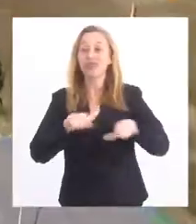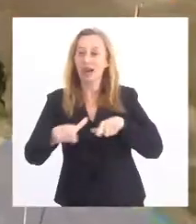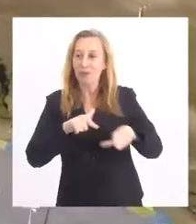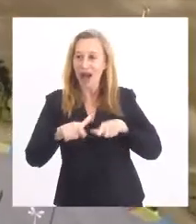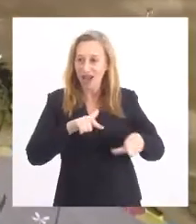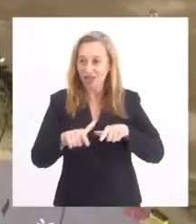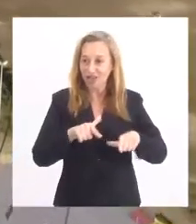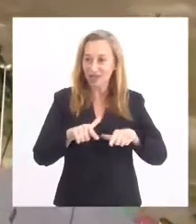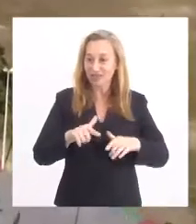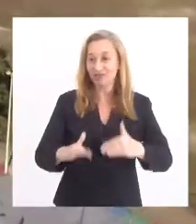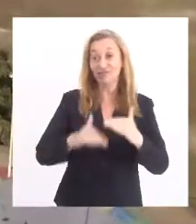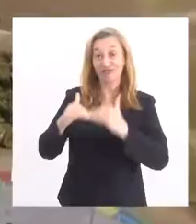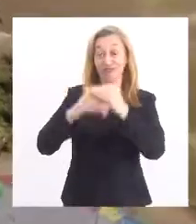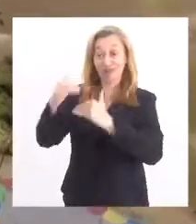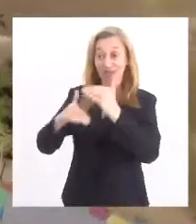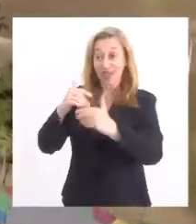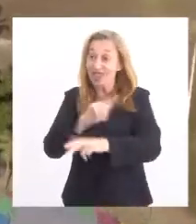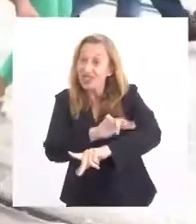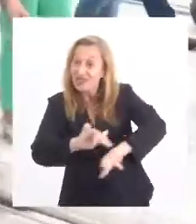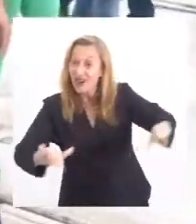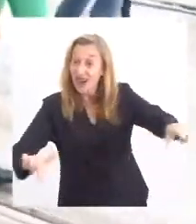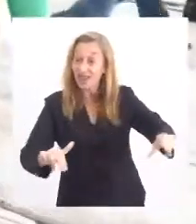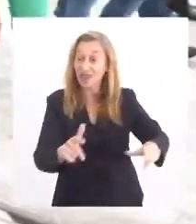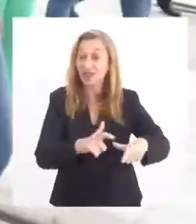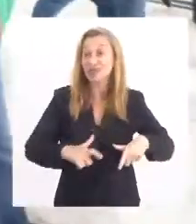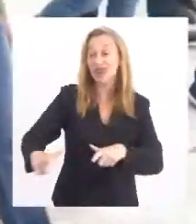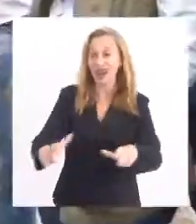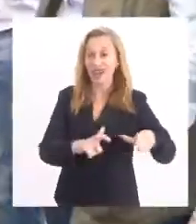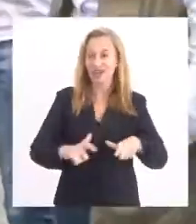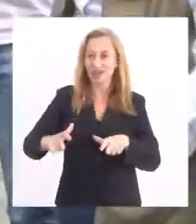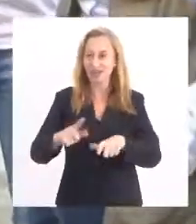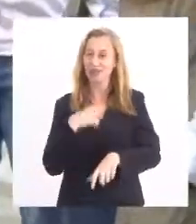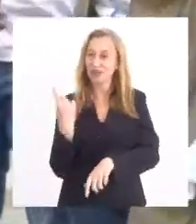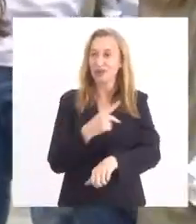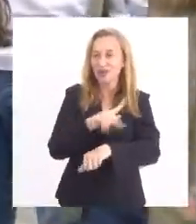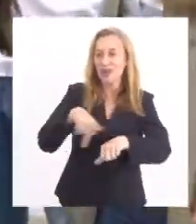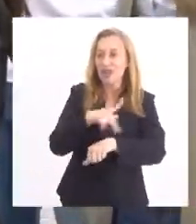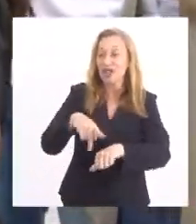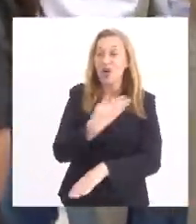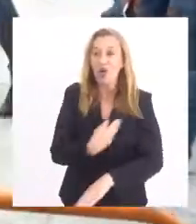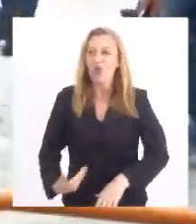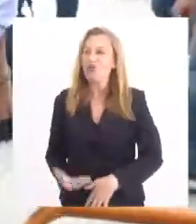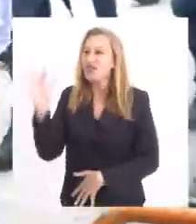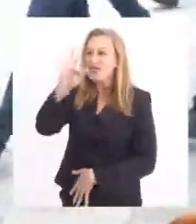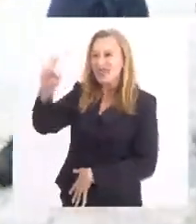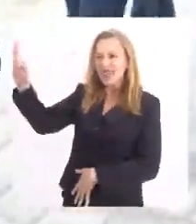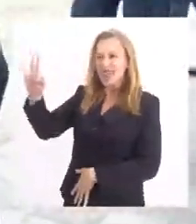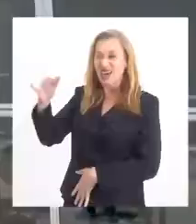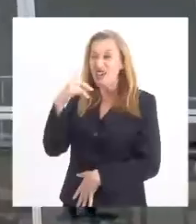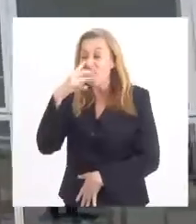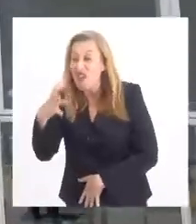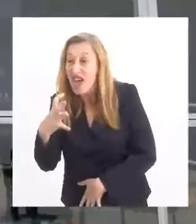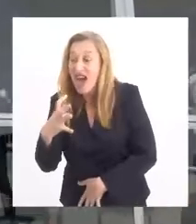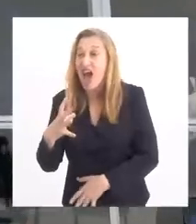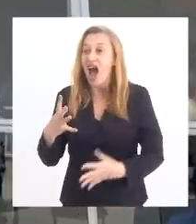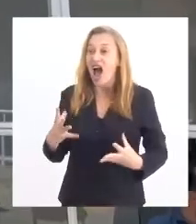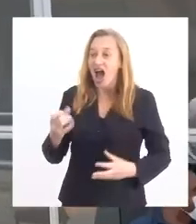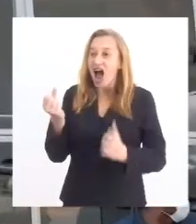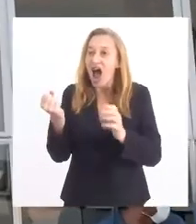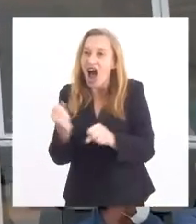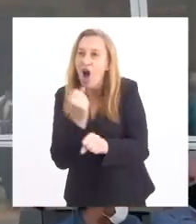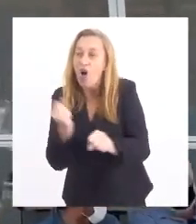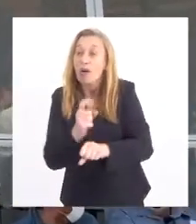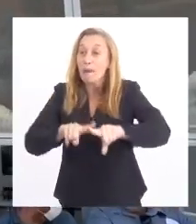os moradores de milhares de cidades pelo nosso país o governo federal não tem a vaidade da paternidade da obra mas o